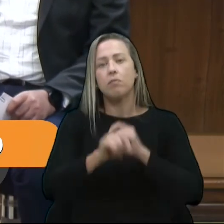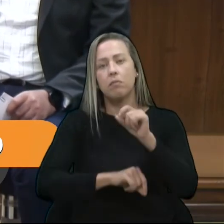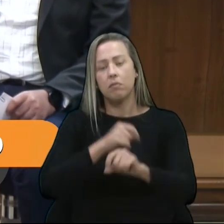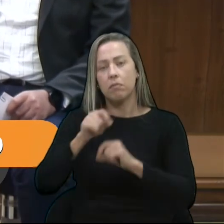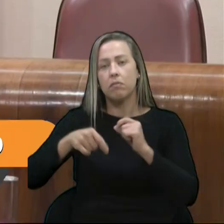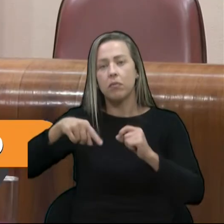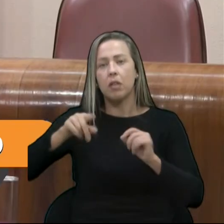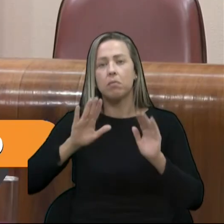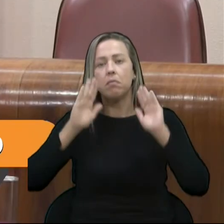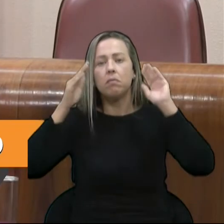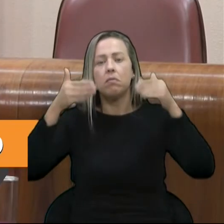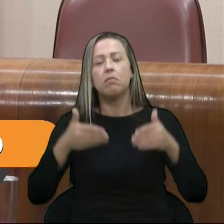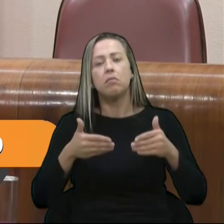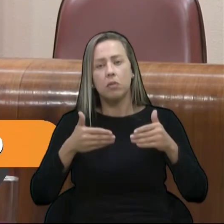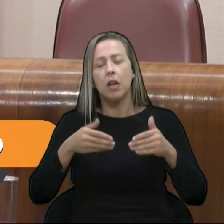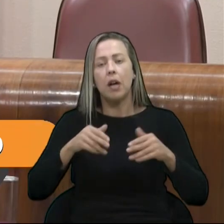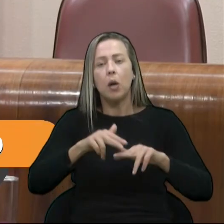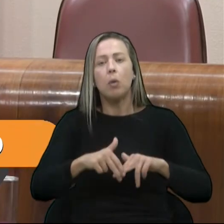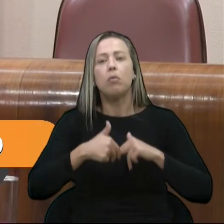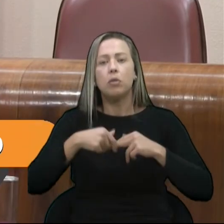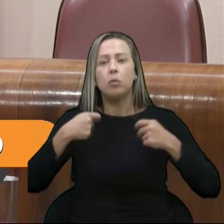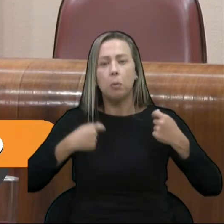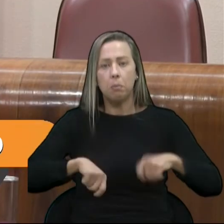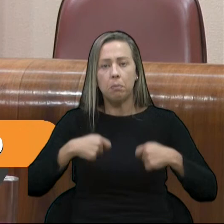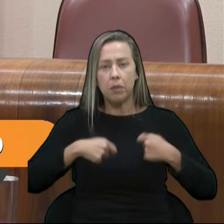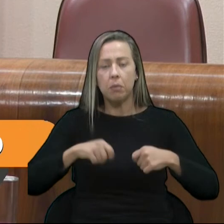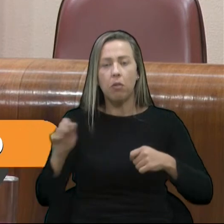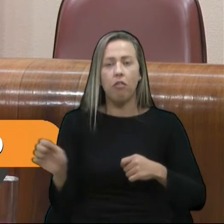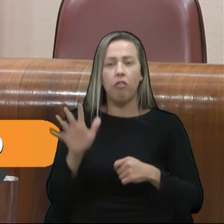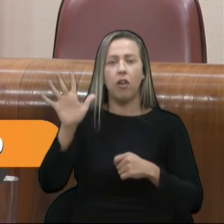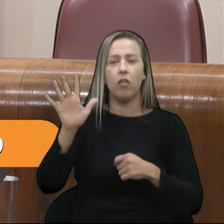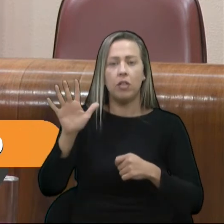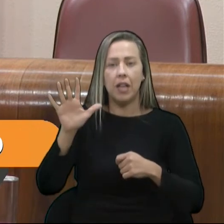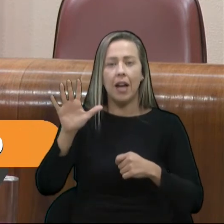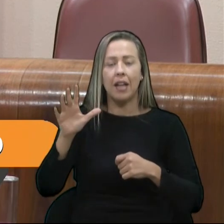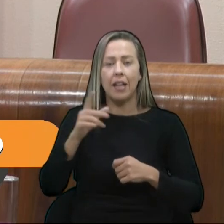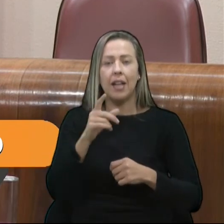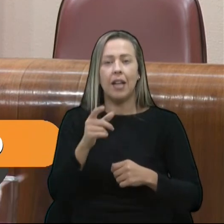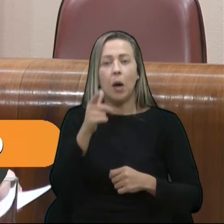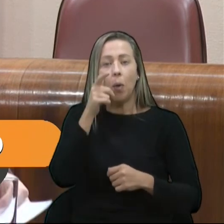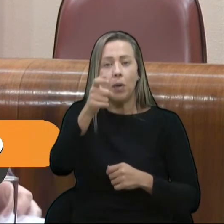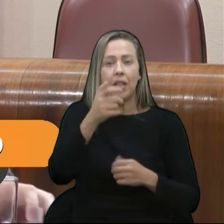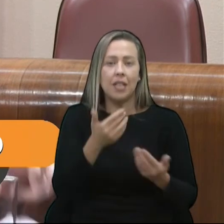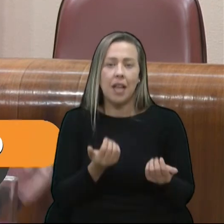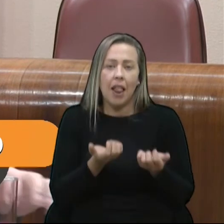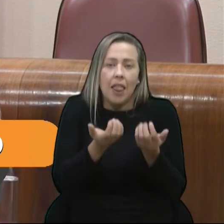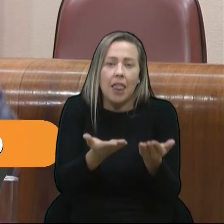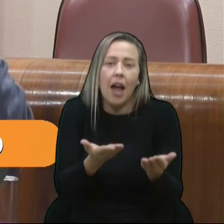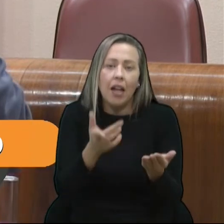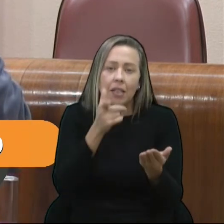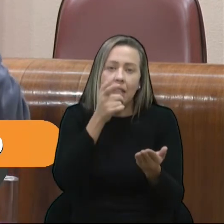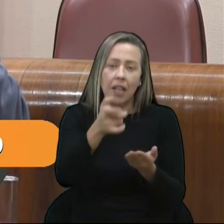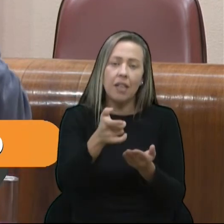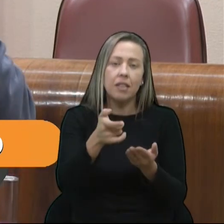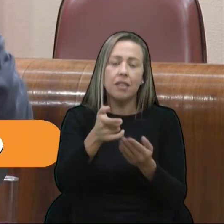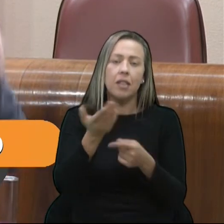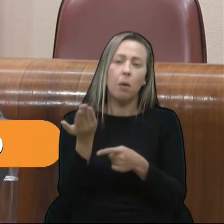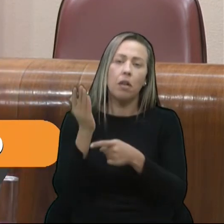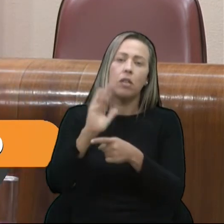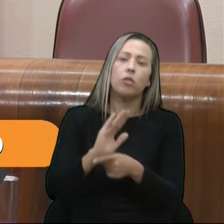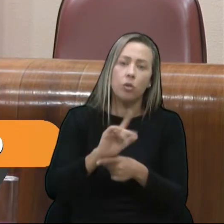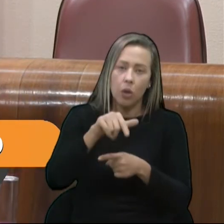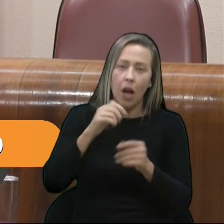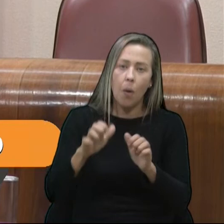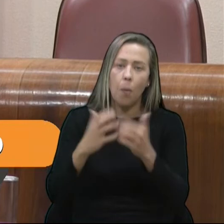nesse sentido, é por isso que precisamos valorizar iniciativas assim. A doação de todos é que está fazendo